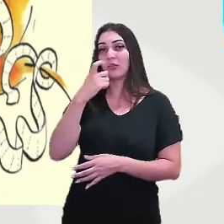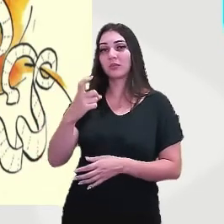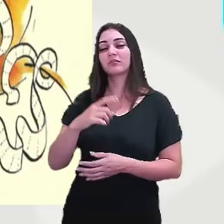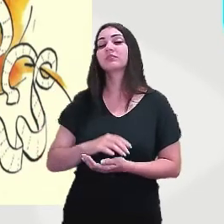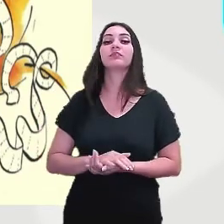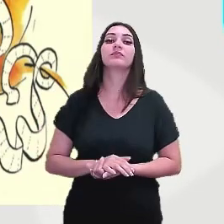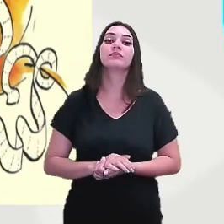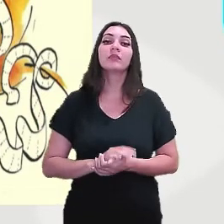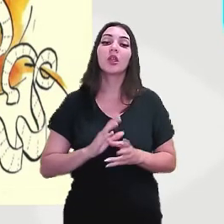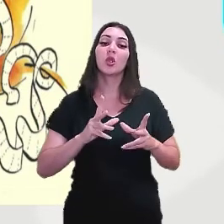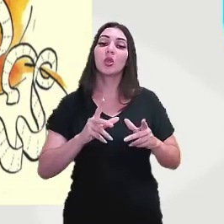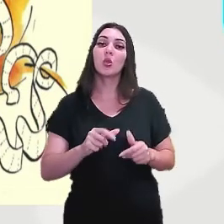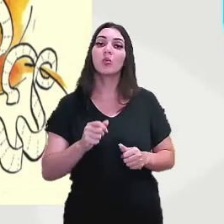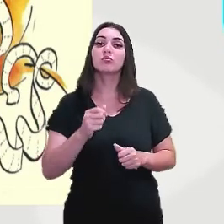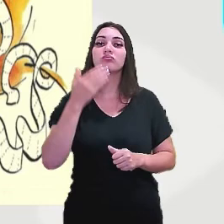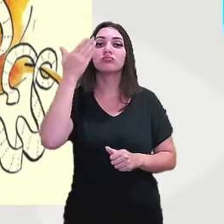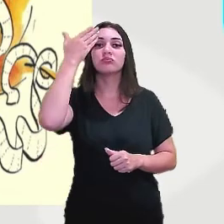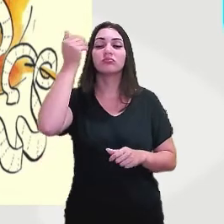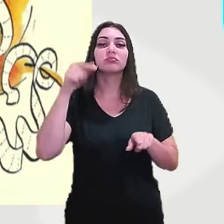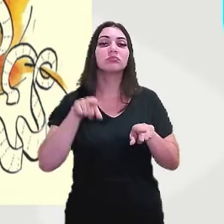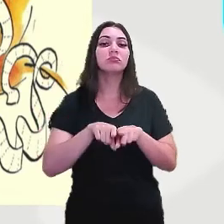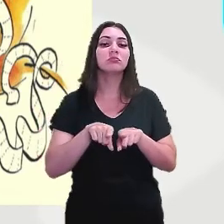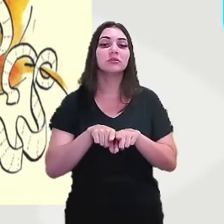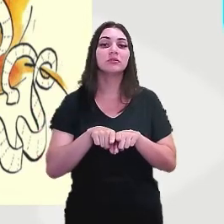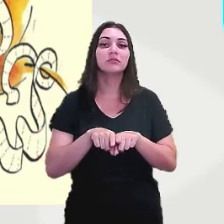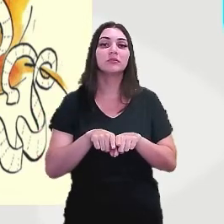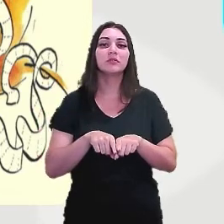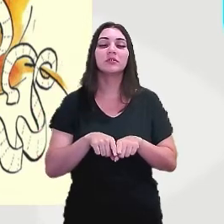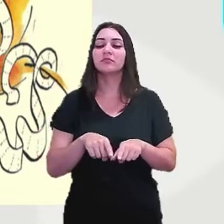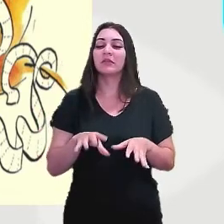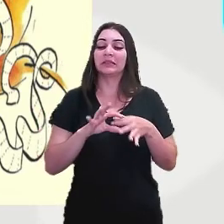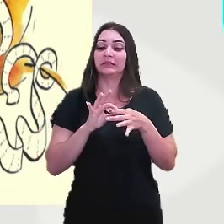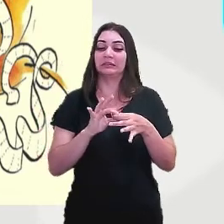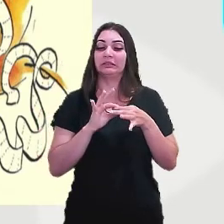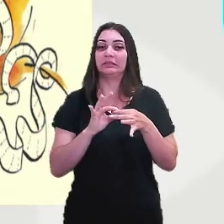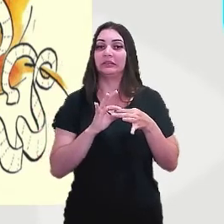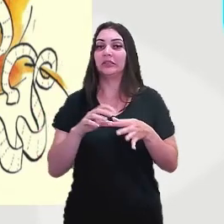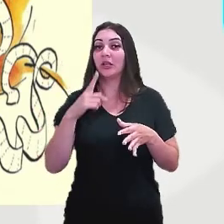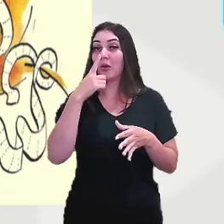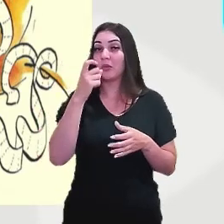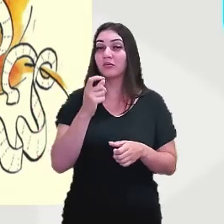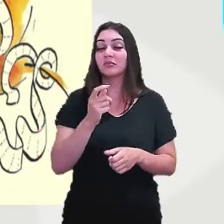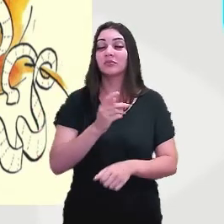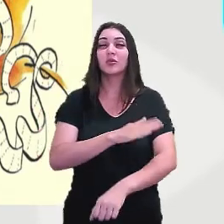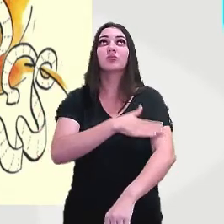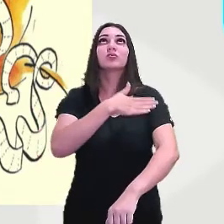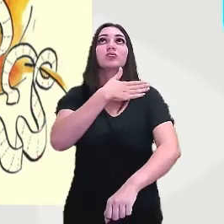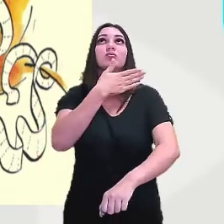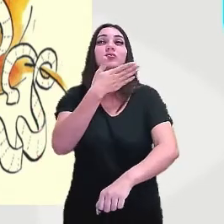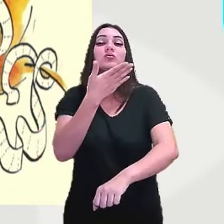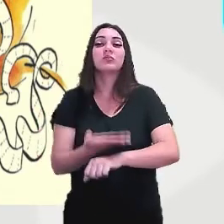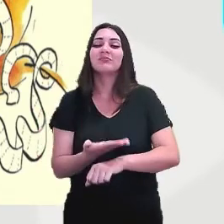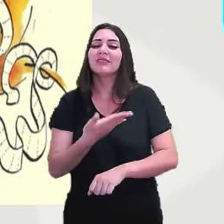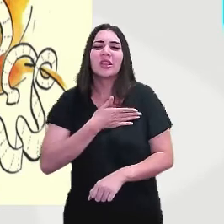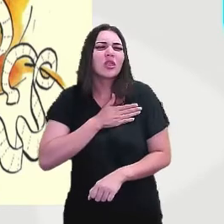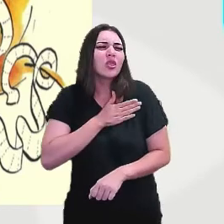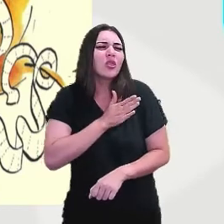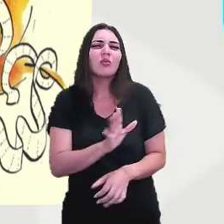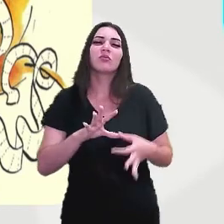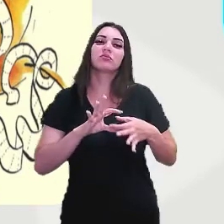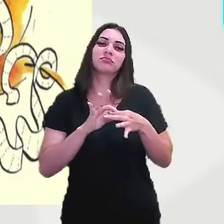E todo mundo sabe também que não dá pra gente prender o pum o tempo todo, porque ele não gosta de ficar preso